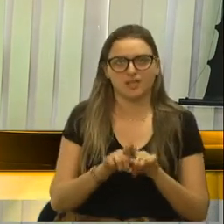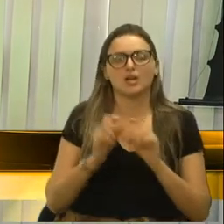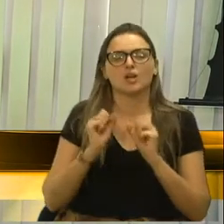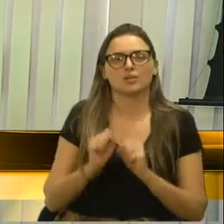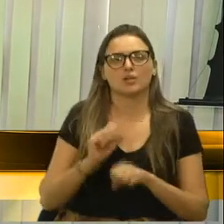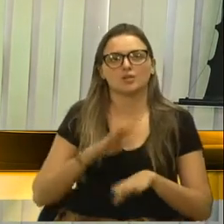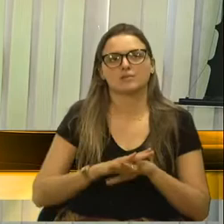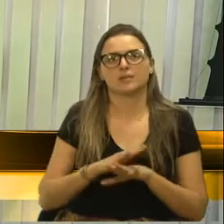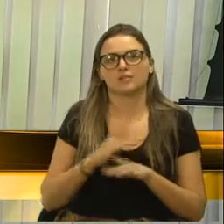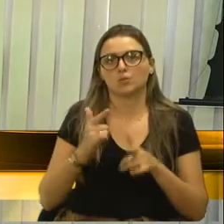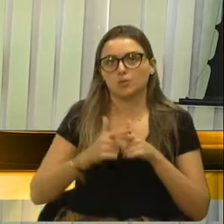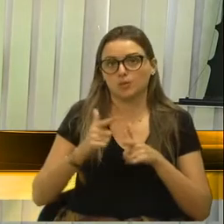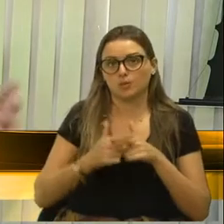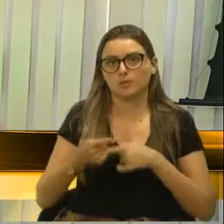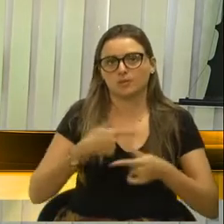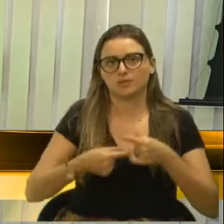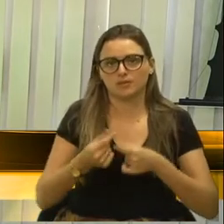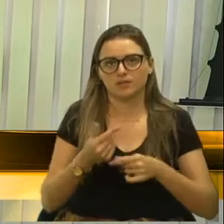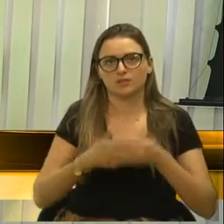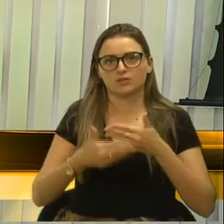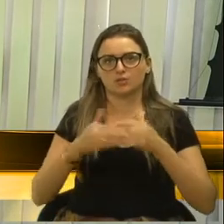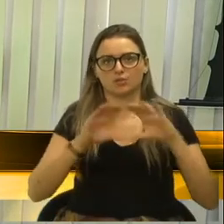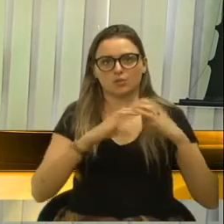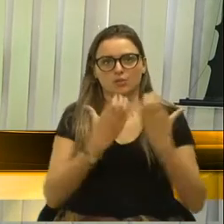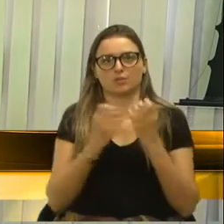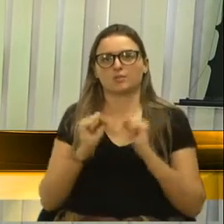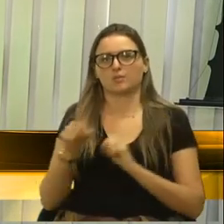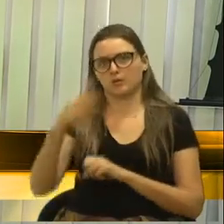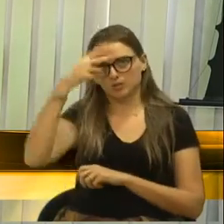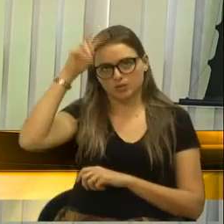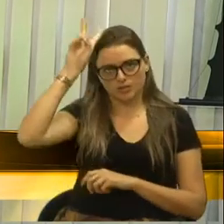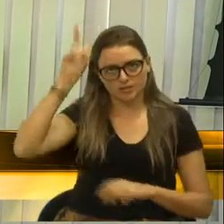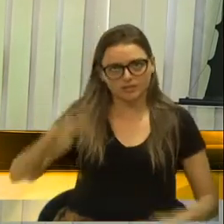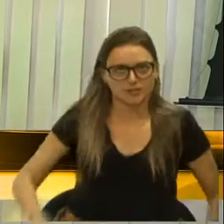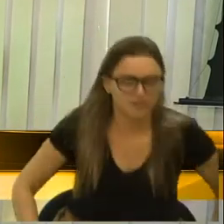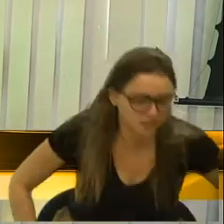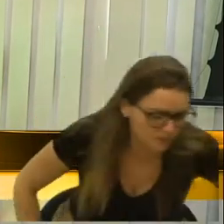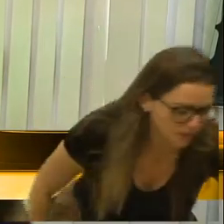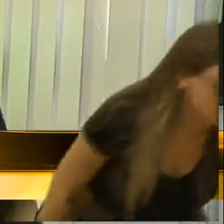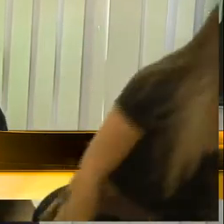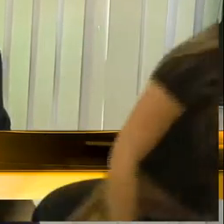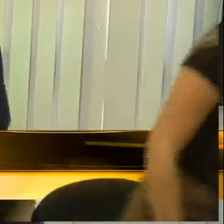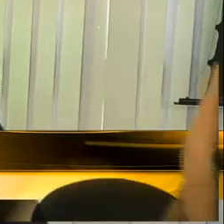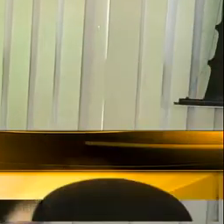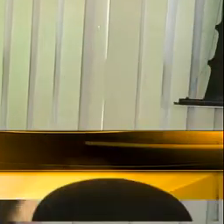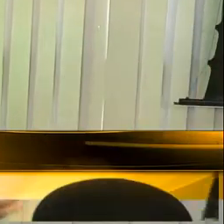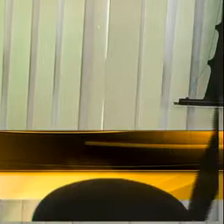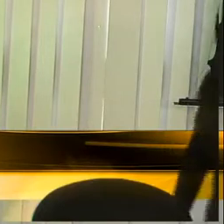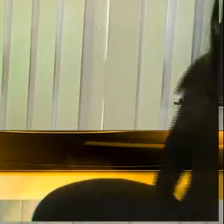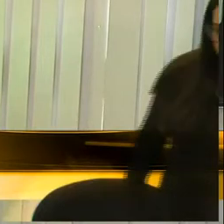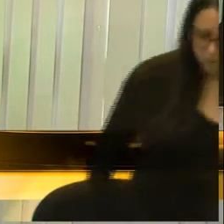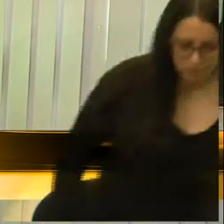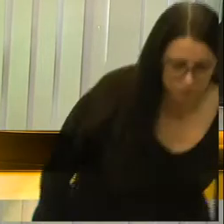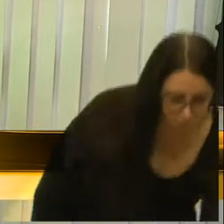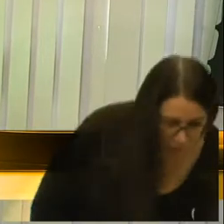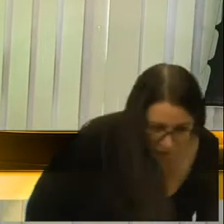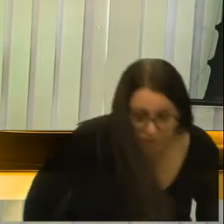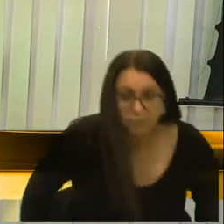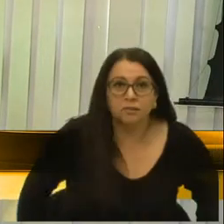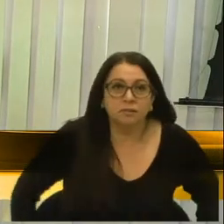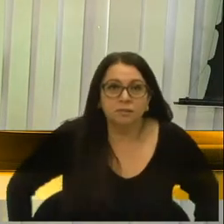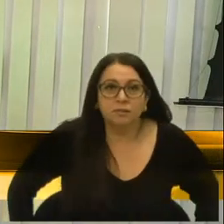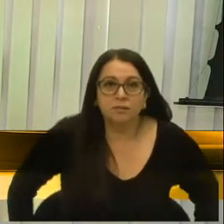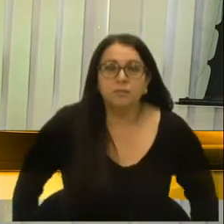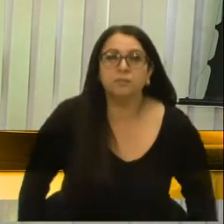dificuldade financeira de nossa comunidade. Sua parte, vereador Edson. Obrigado, vereadora Adilóide Domênico. Penso que,